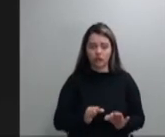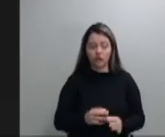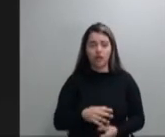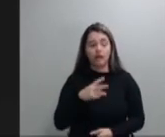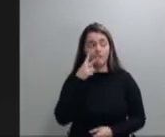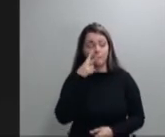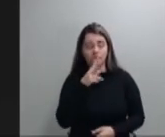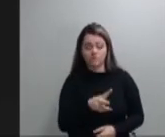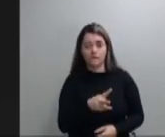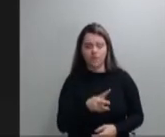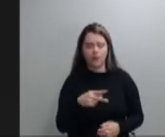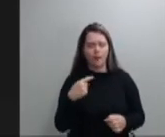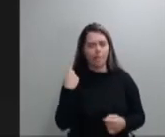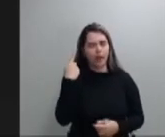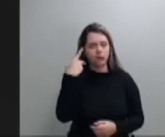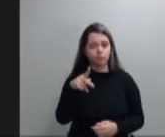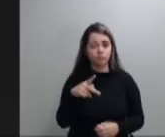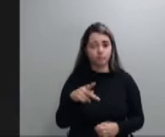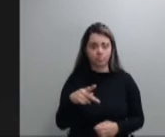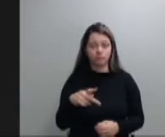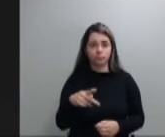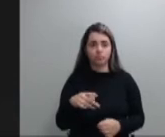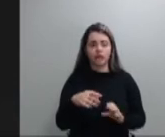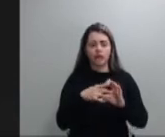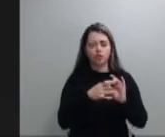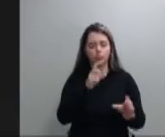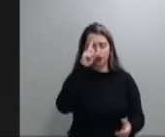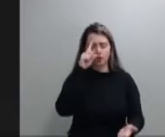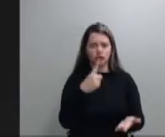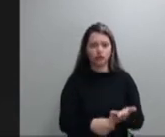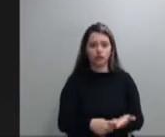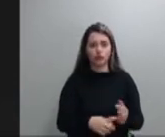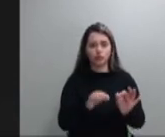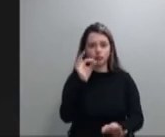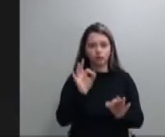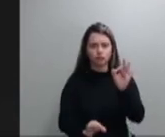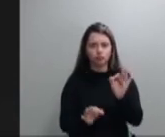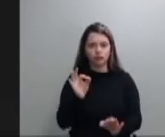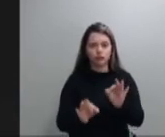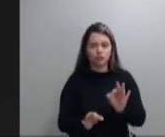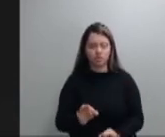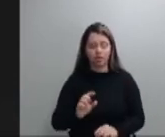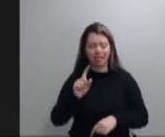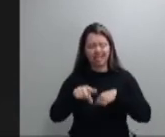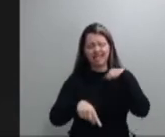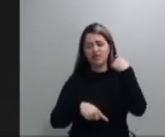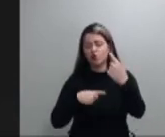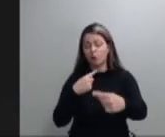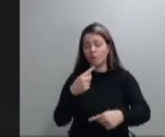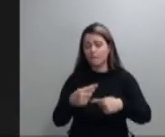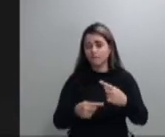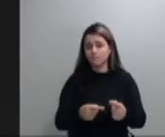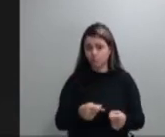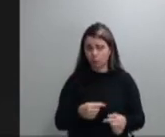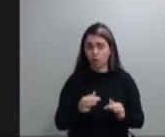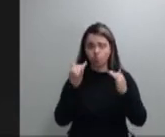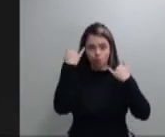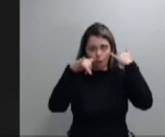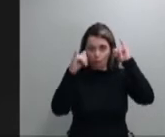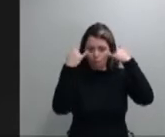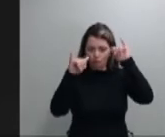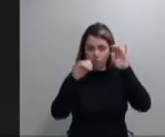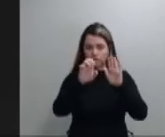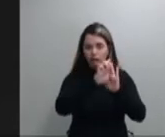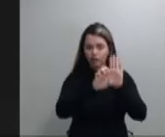momento verificar a legalidade da decisão do Tribunal de Justiça e após divulgação do edital que regulará a forma prazo